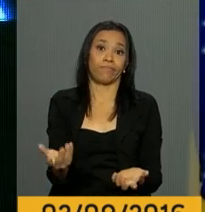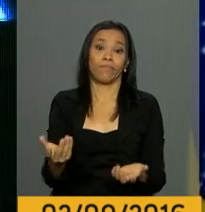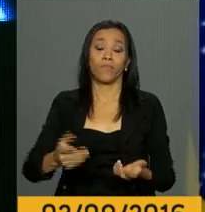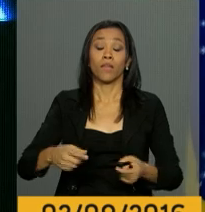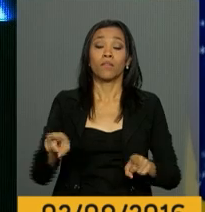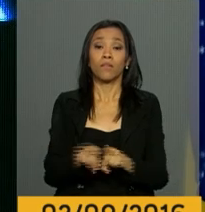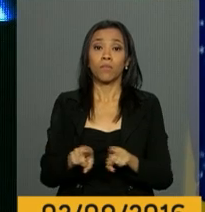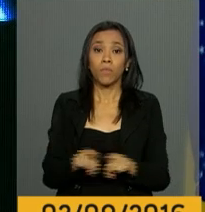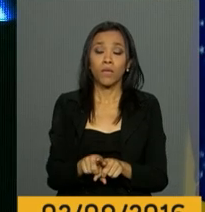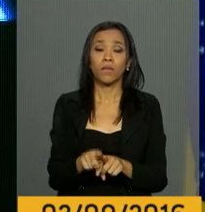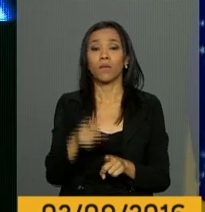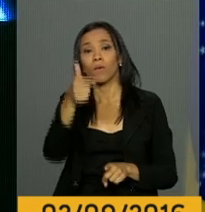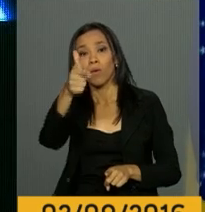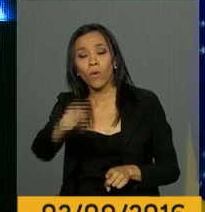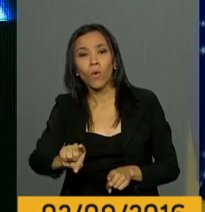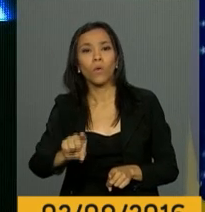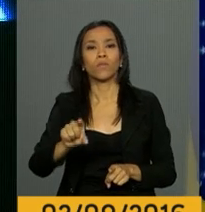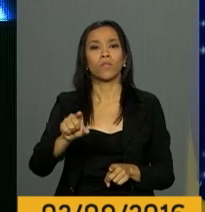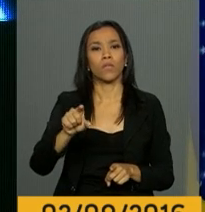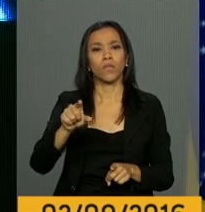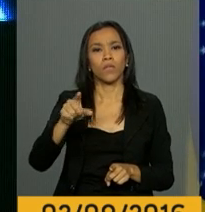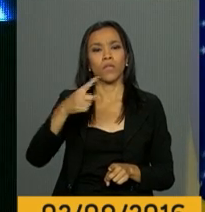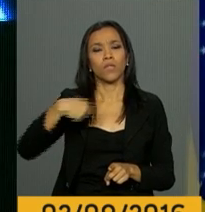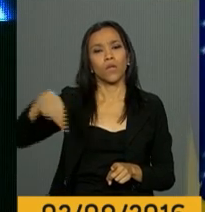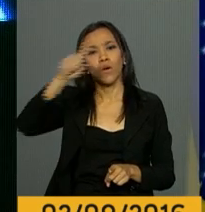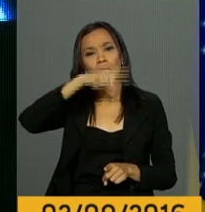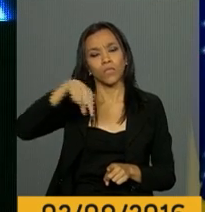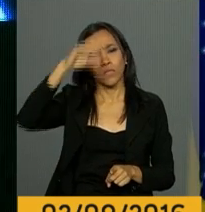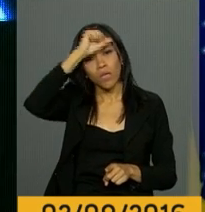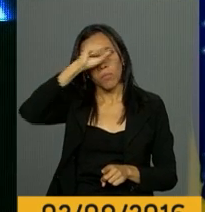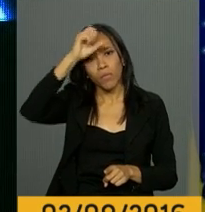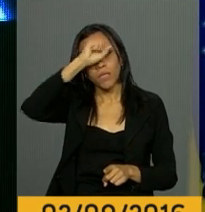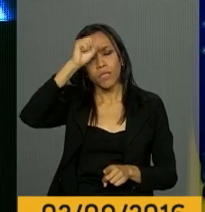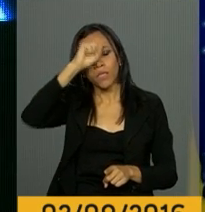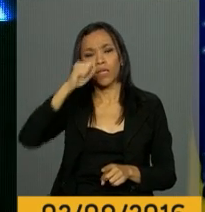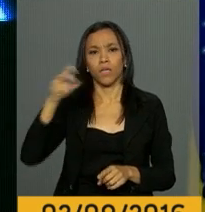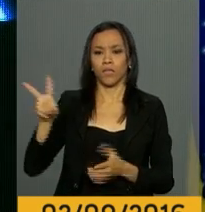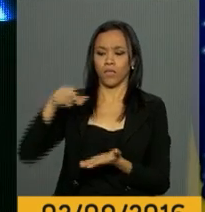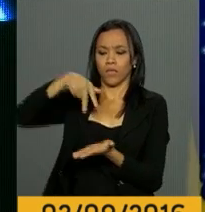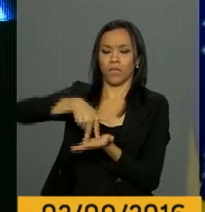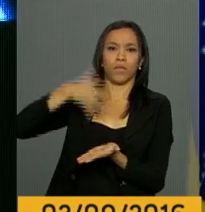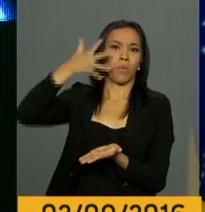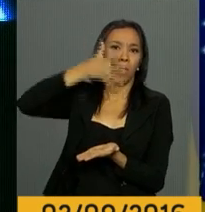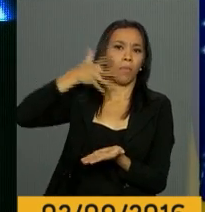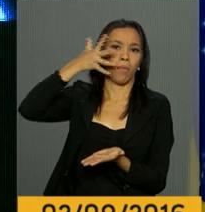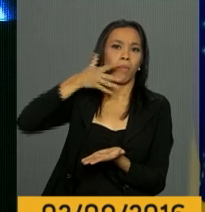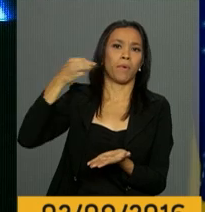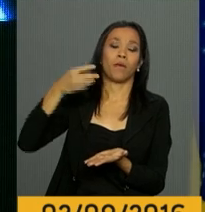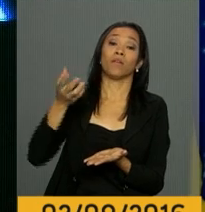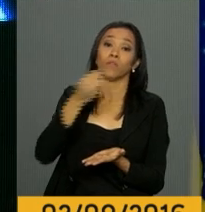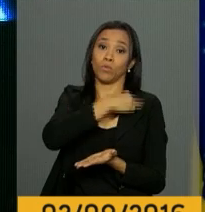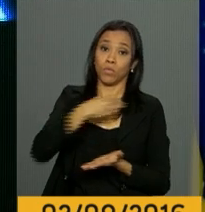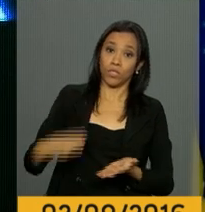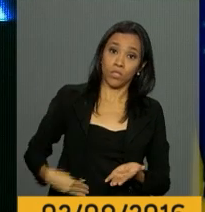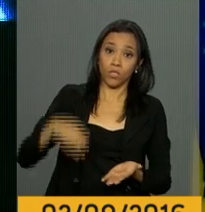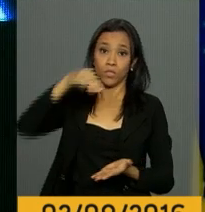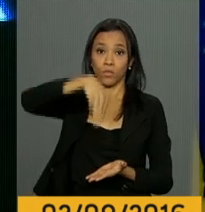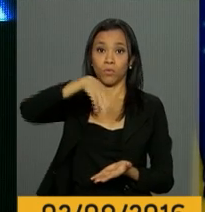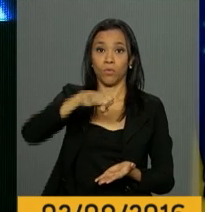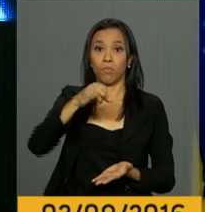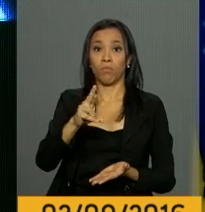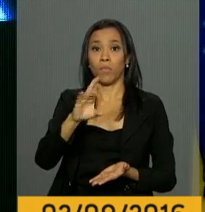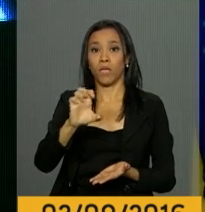também, como puderam apreender das palavras do ministro Henrique Meirelles, na política